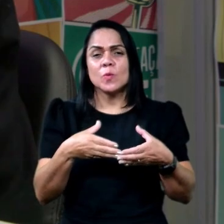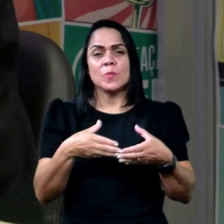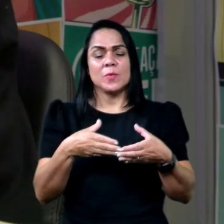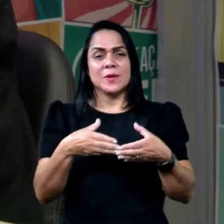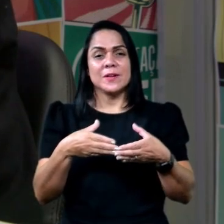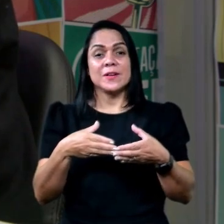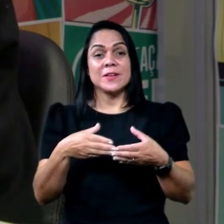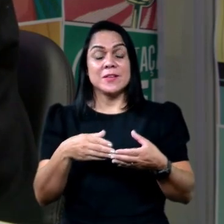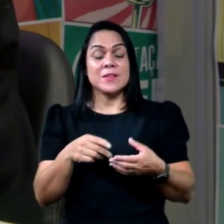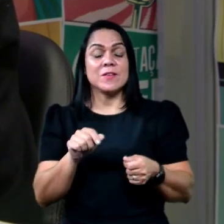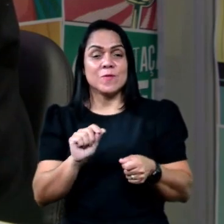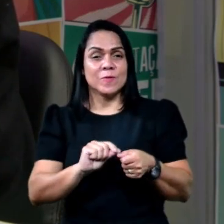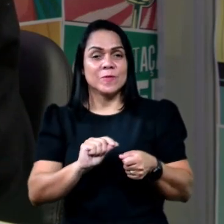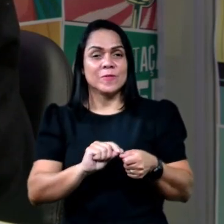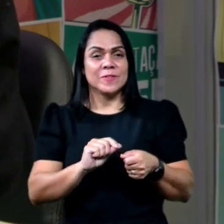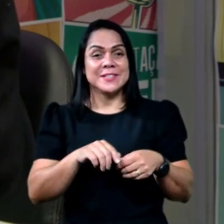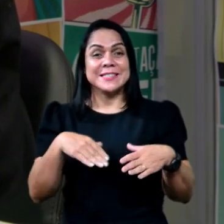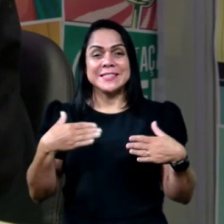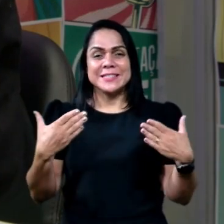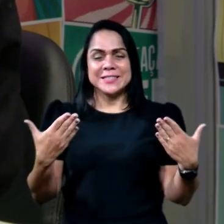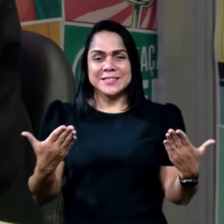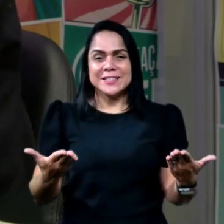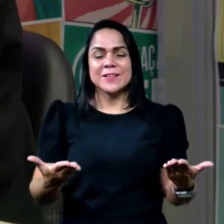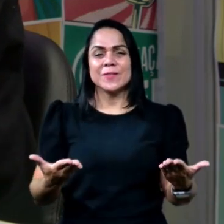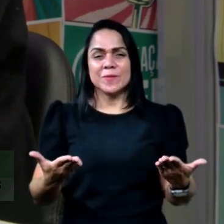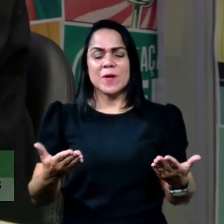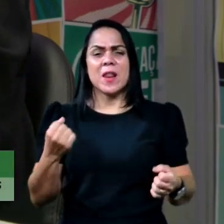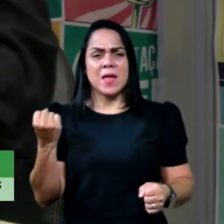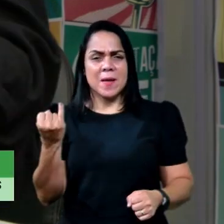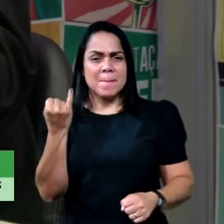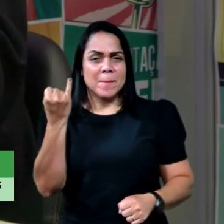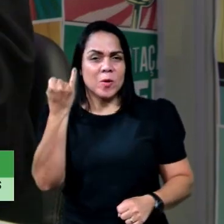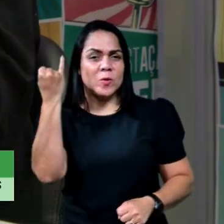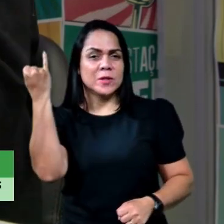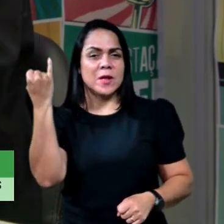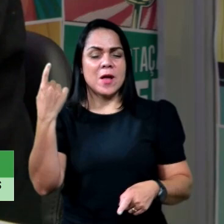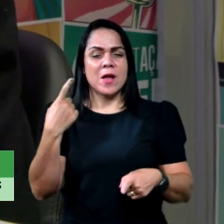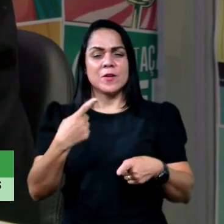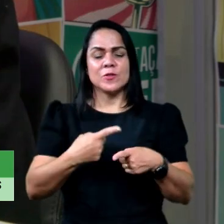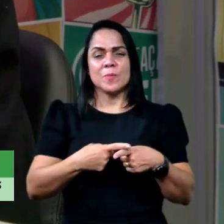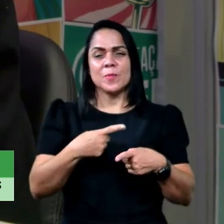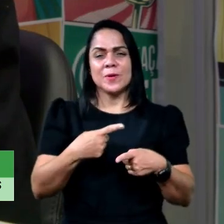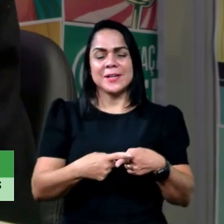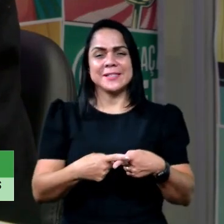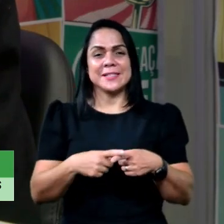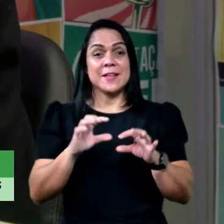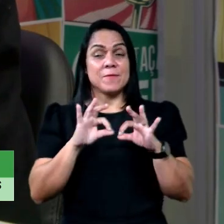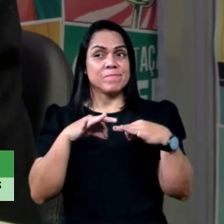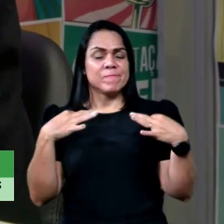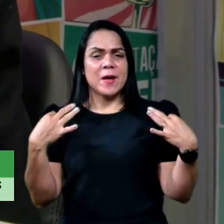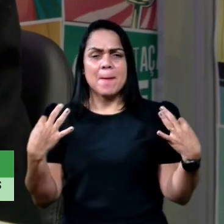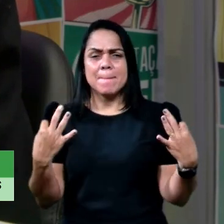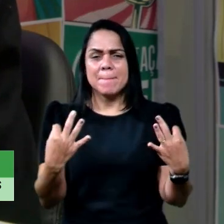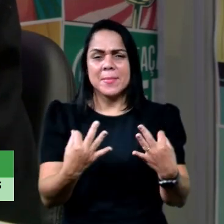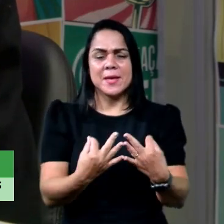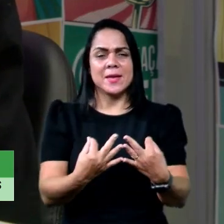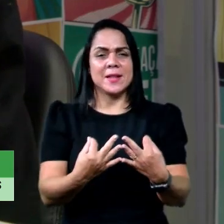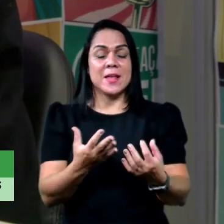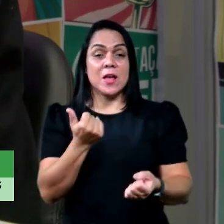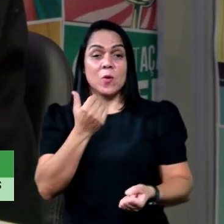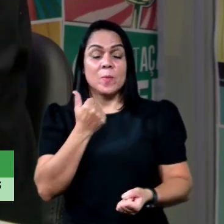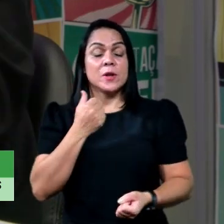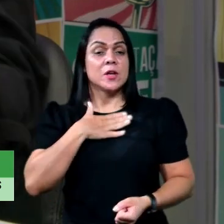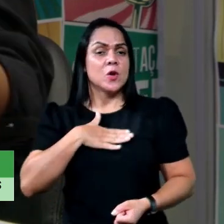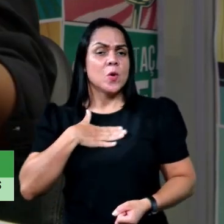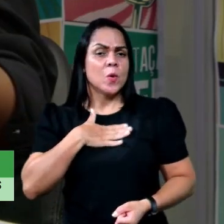Então, ela tem uma relevância para mim, porque me remete a muitas situações familiares. E é o tipo de comida que eu gosto, porque é